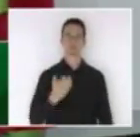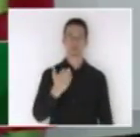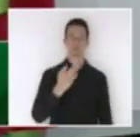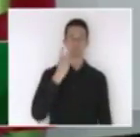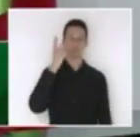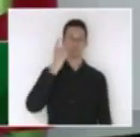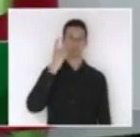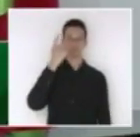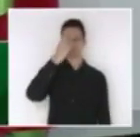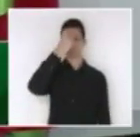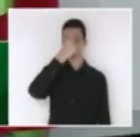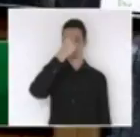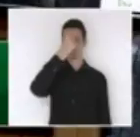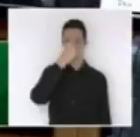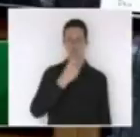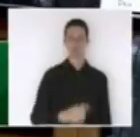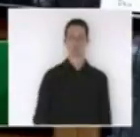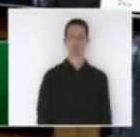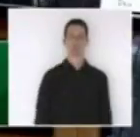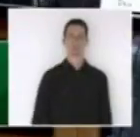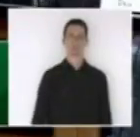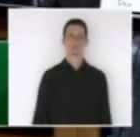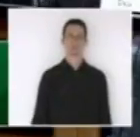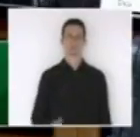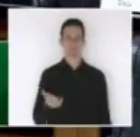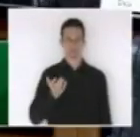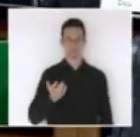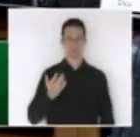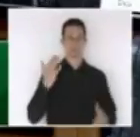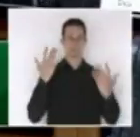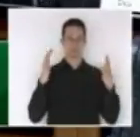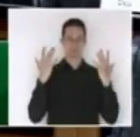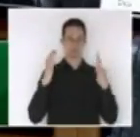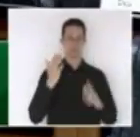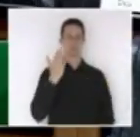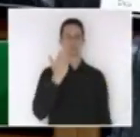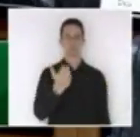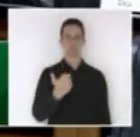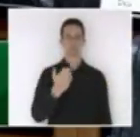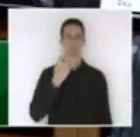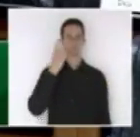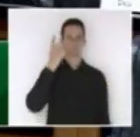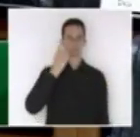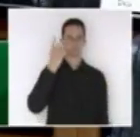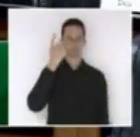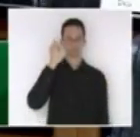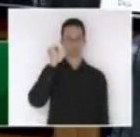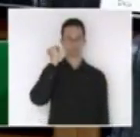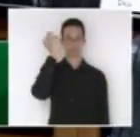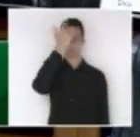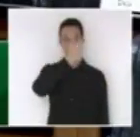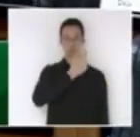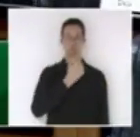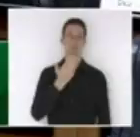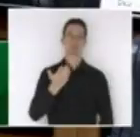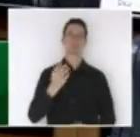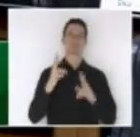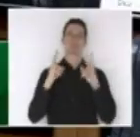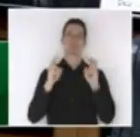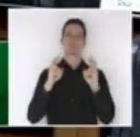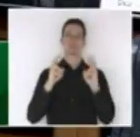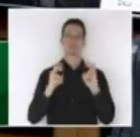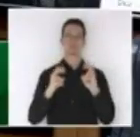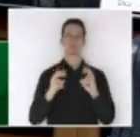parte a Vossa Excelência. Parabenizar Vossa Excelência, deputado Altair, pelo tema abordado,